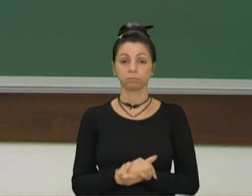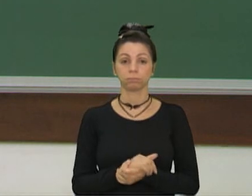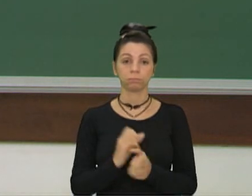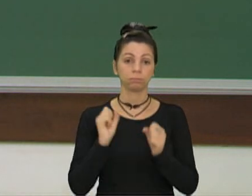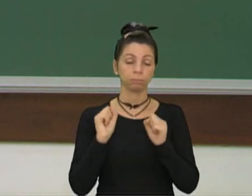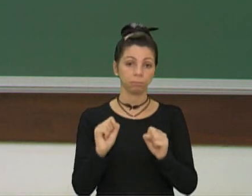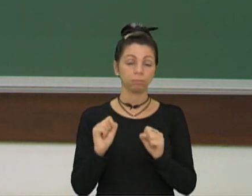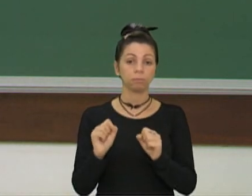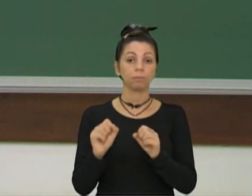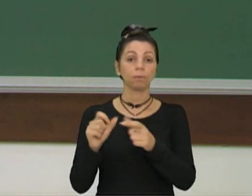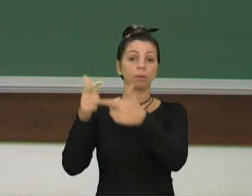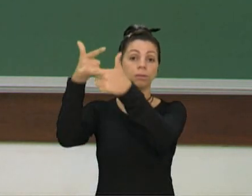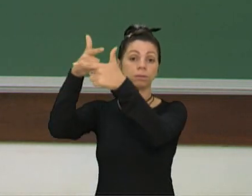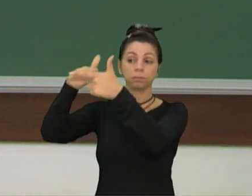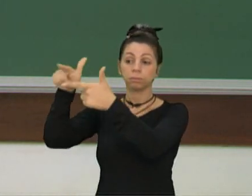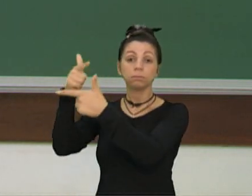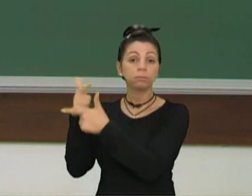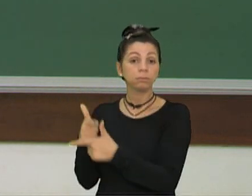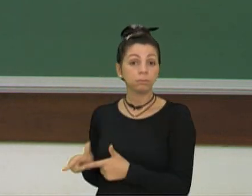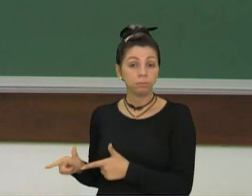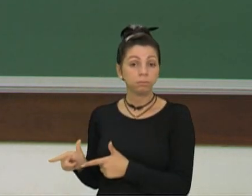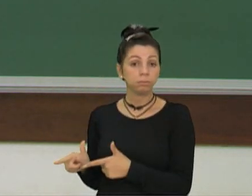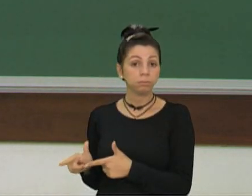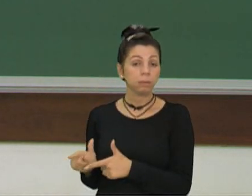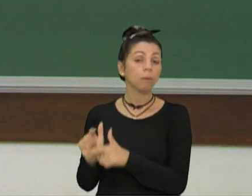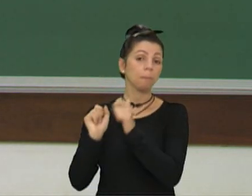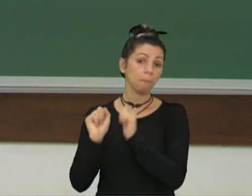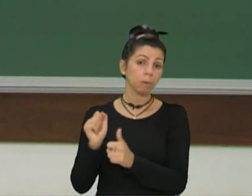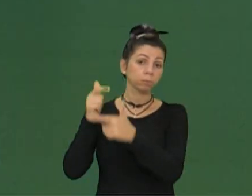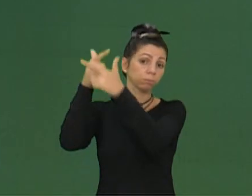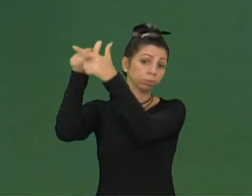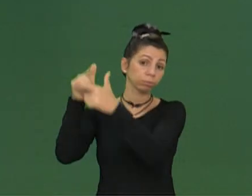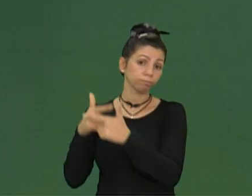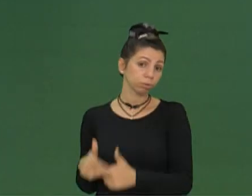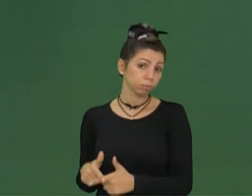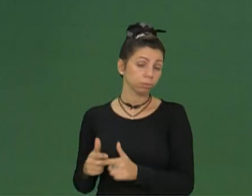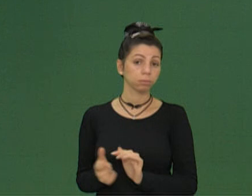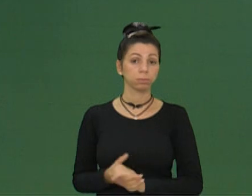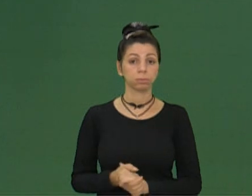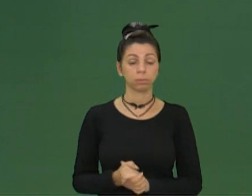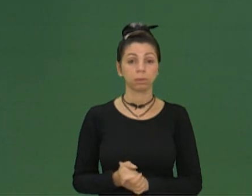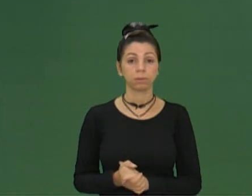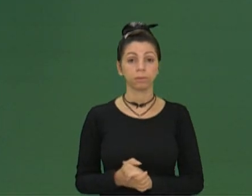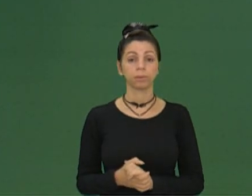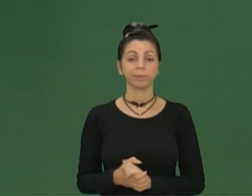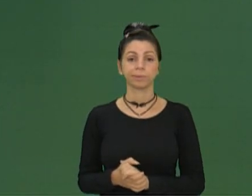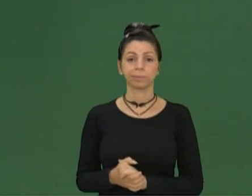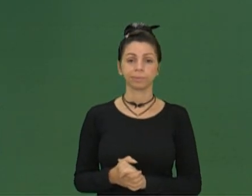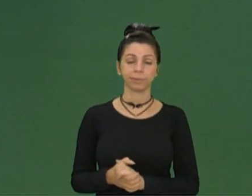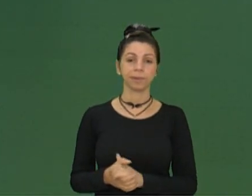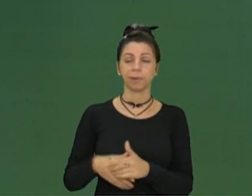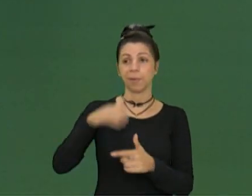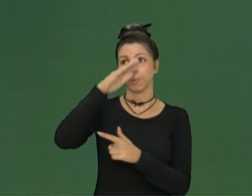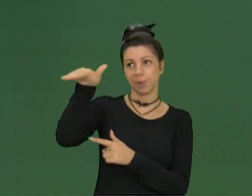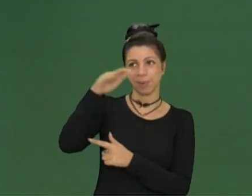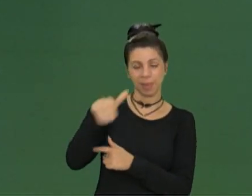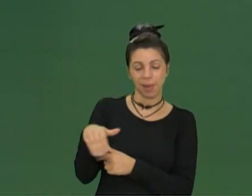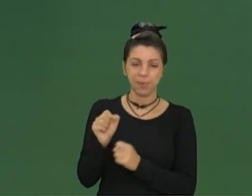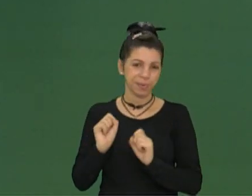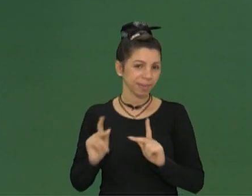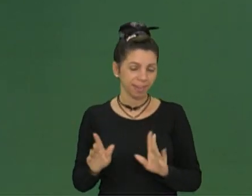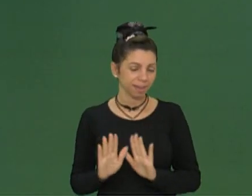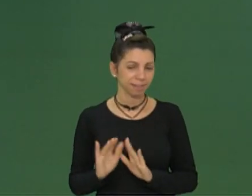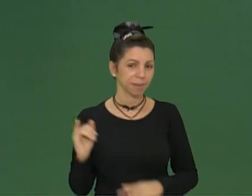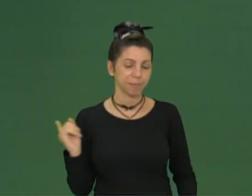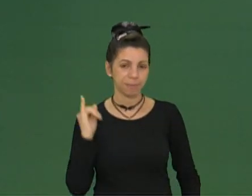o quê? Simplificar. Posso fazer uma simplificação. Ah, eu falo isso, falo cortar, professora. Tudo bem, é